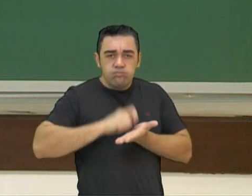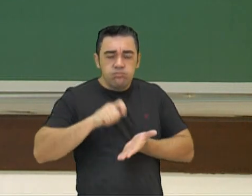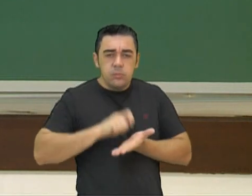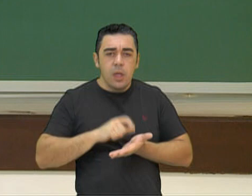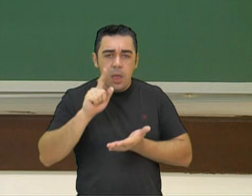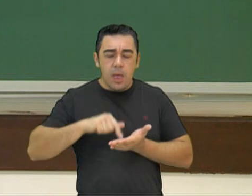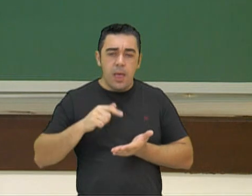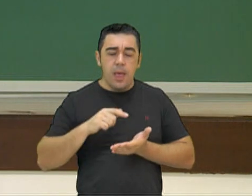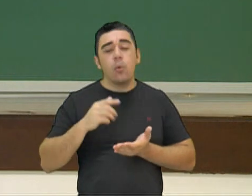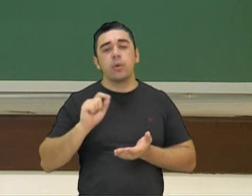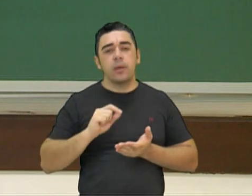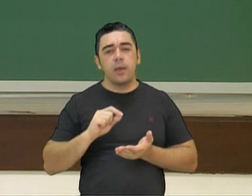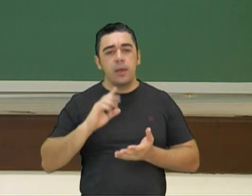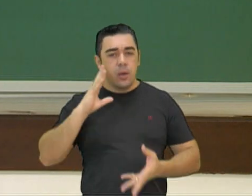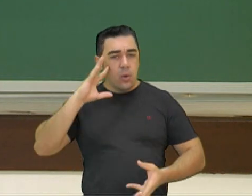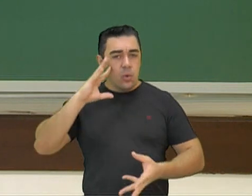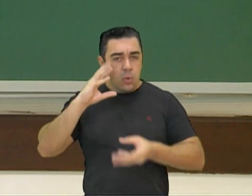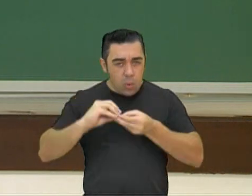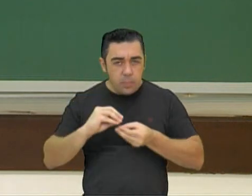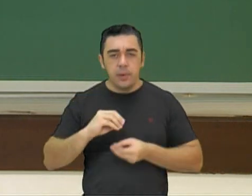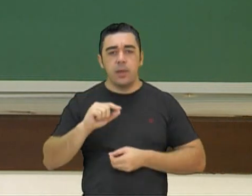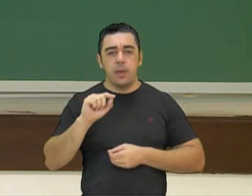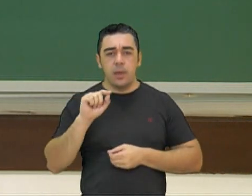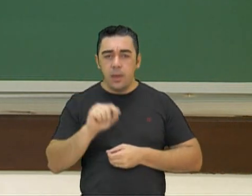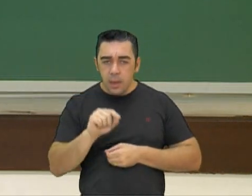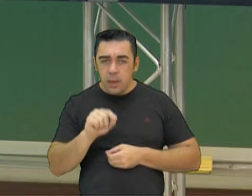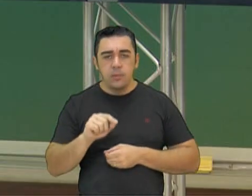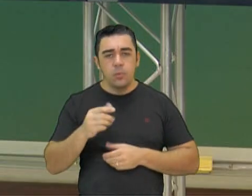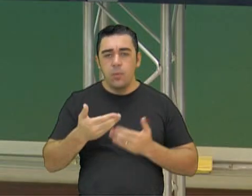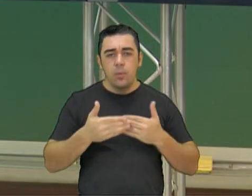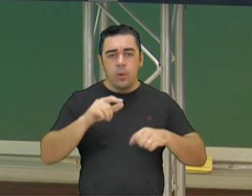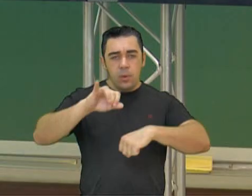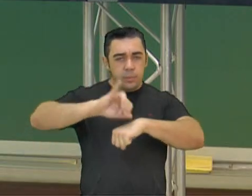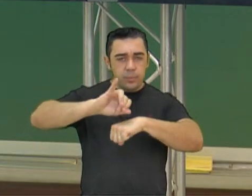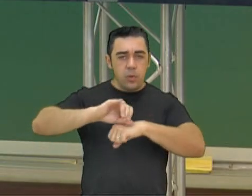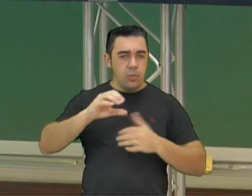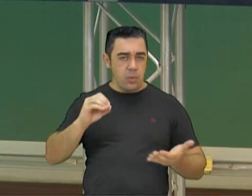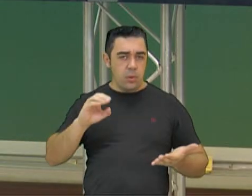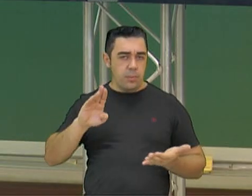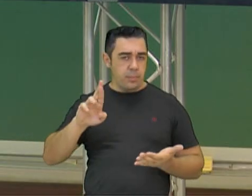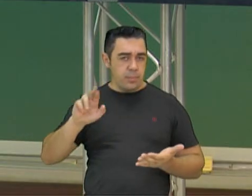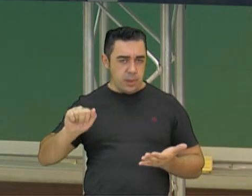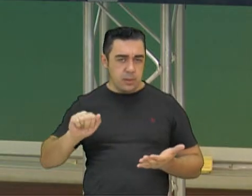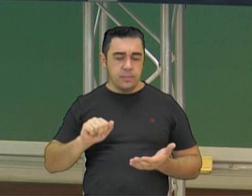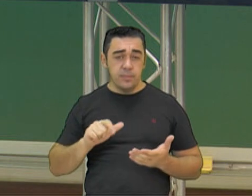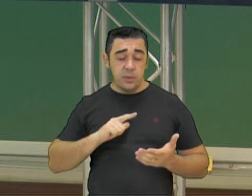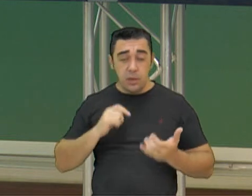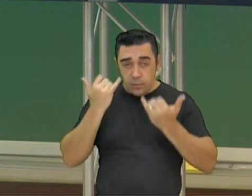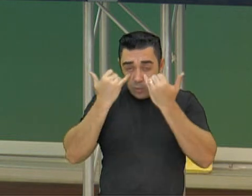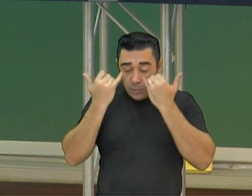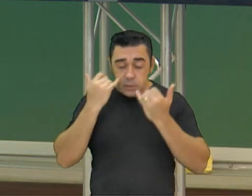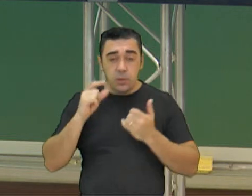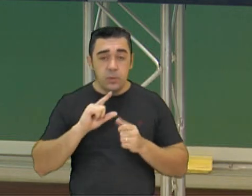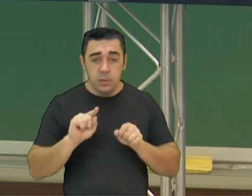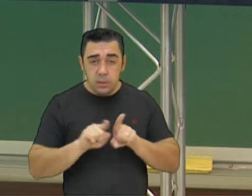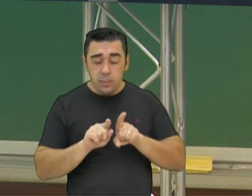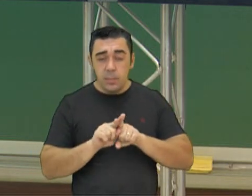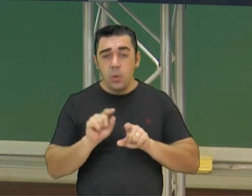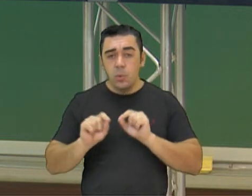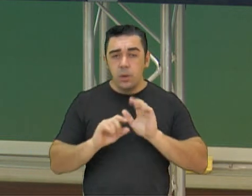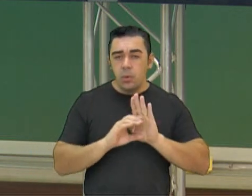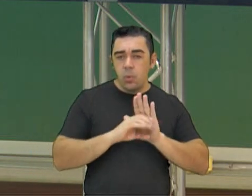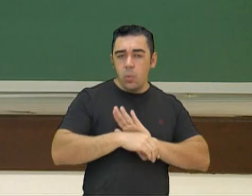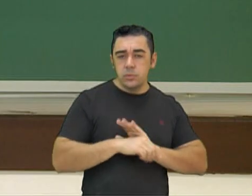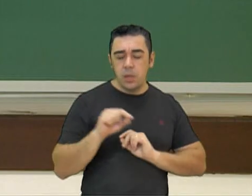análise interpretativa sobre uma determinada obra, seja essa obra qual for, contendo informações e conceitos de valor sobre a obra, né?